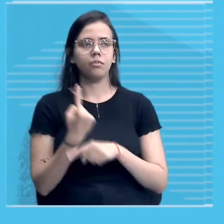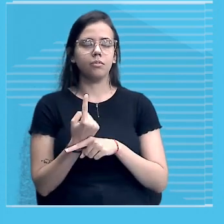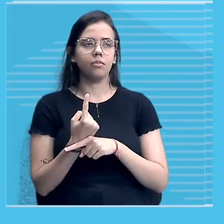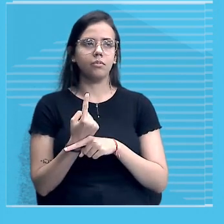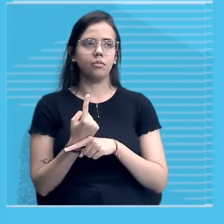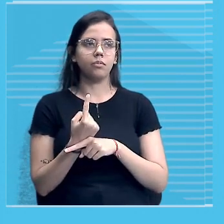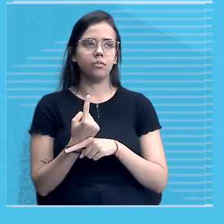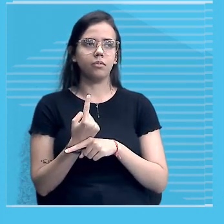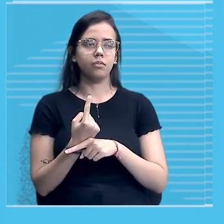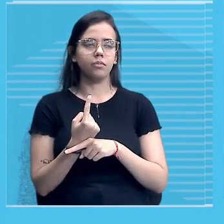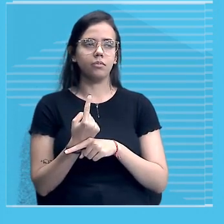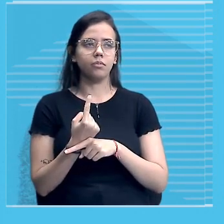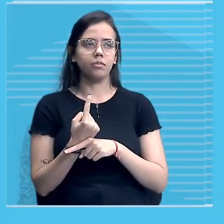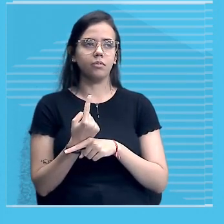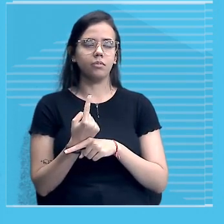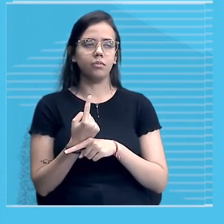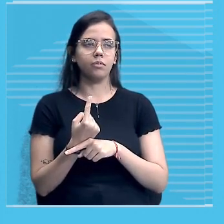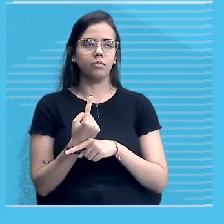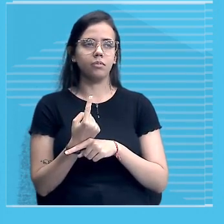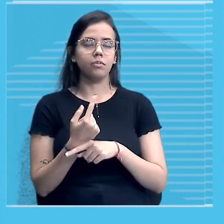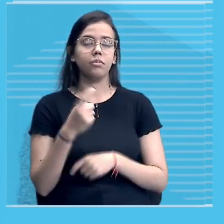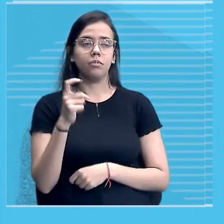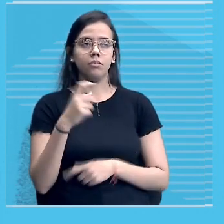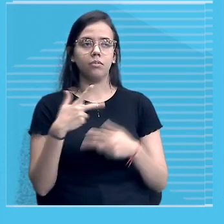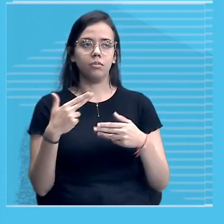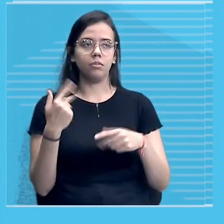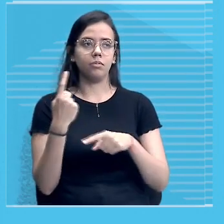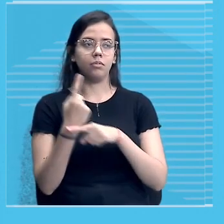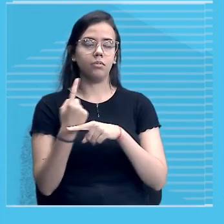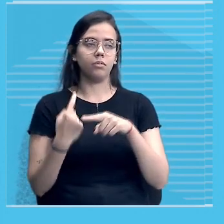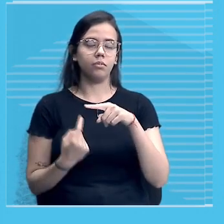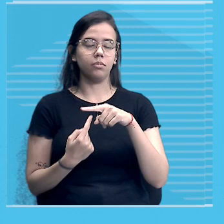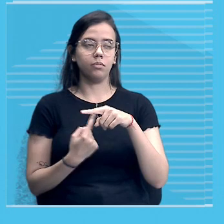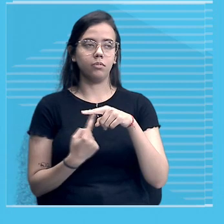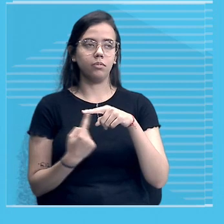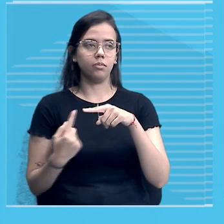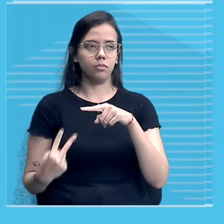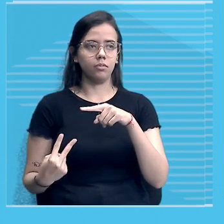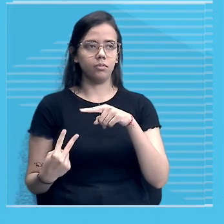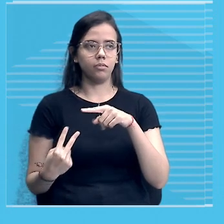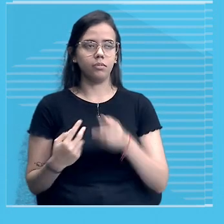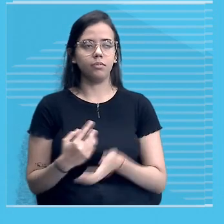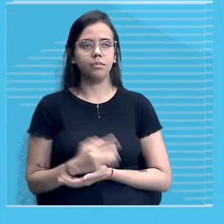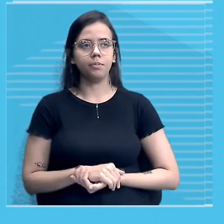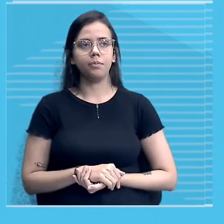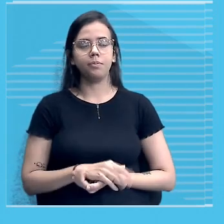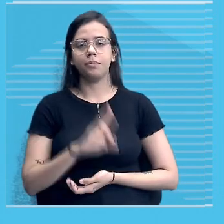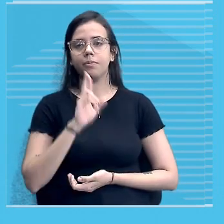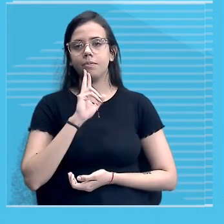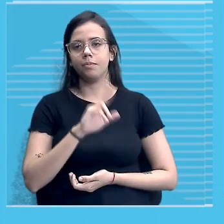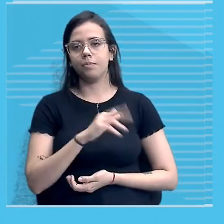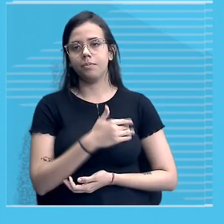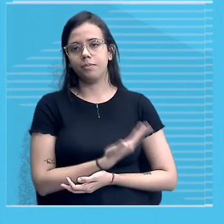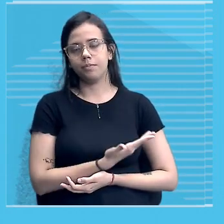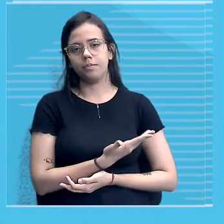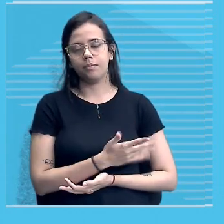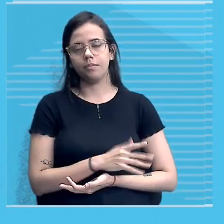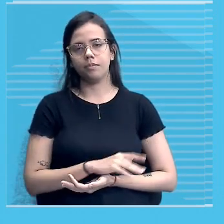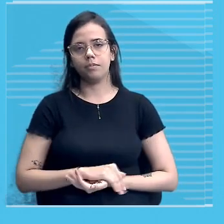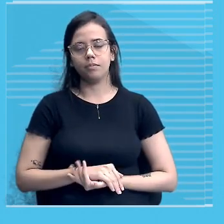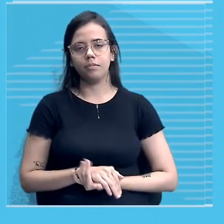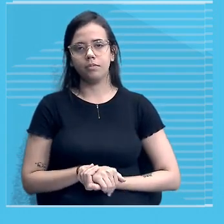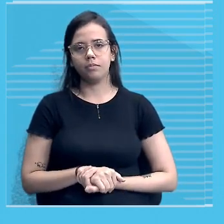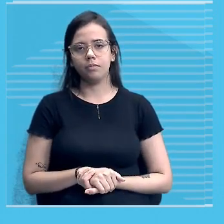1 x = 1 sobre 12 essa é a minha resposta